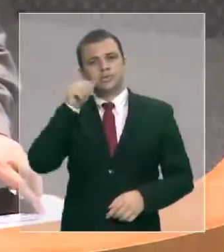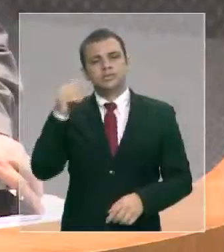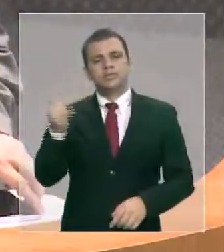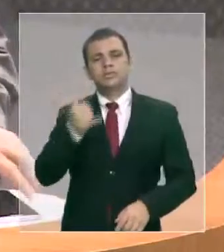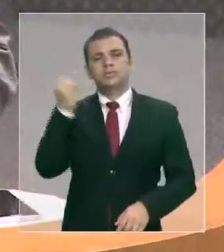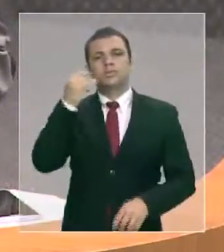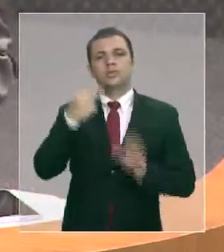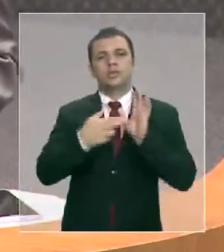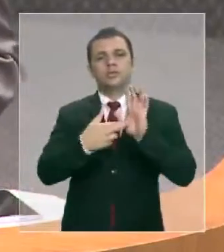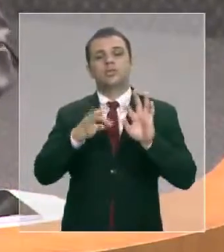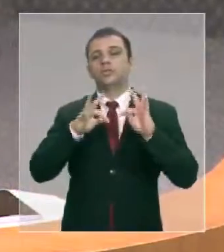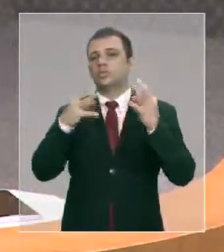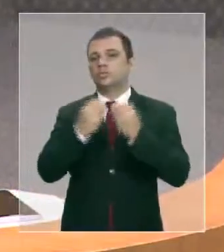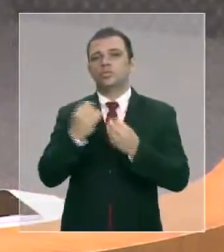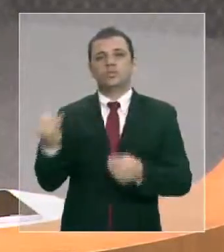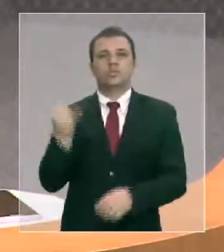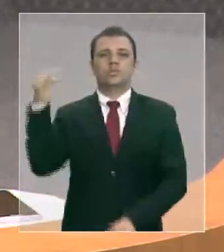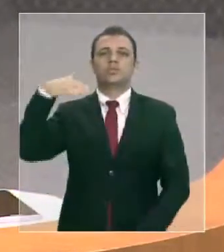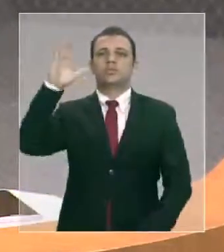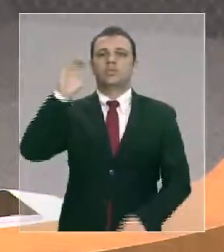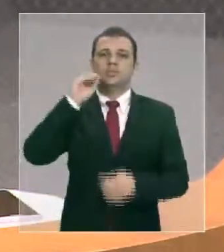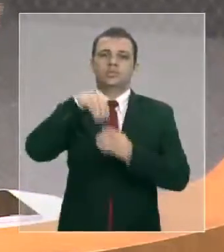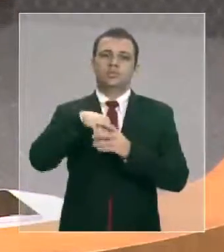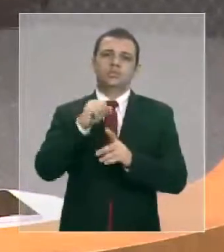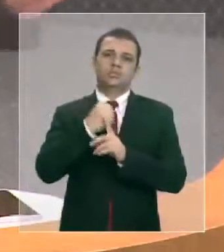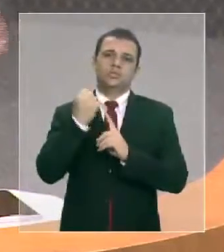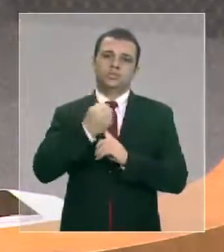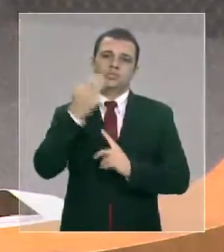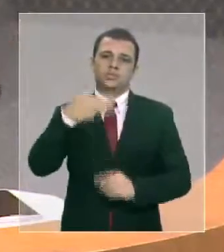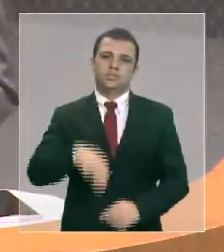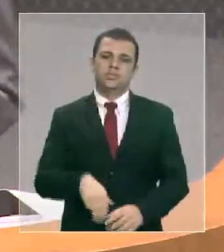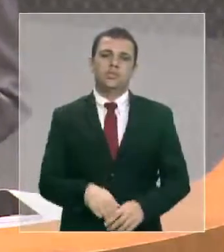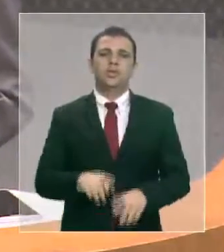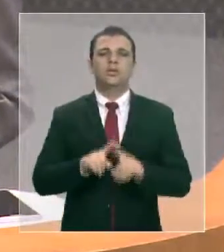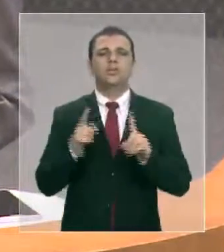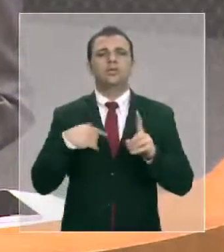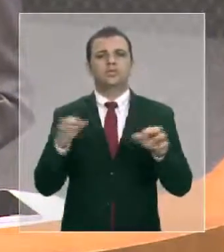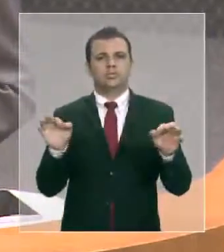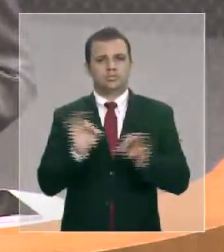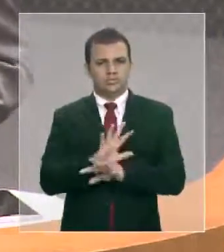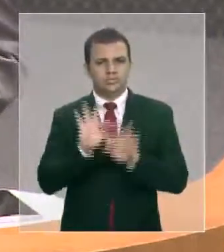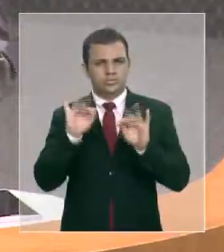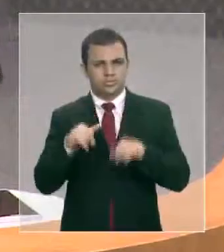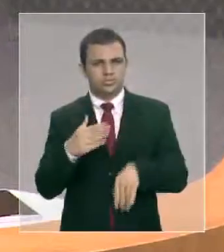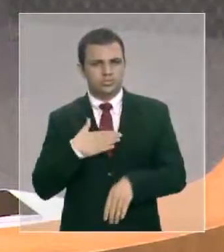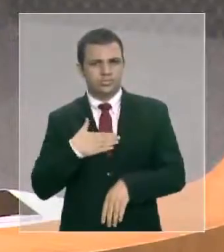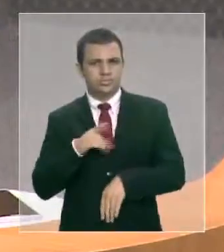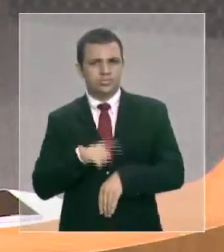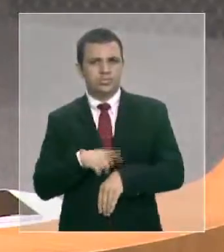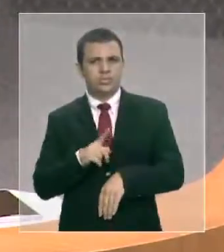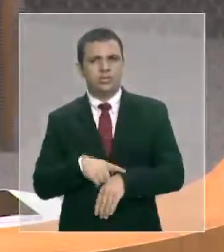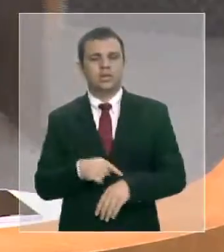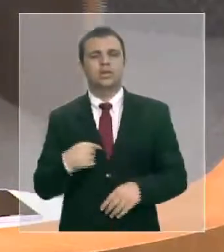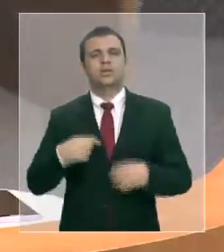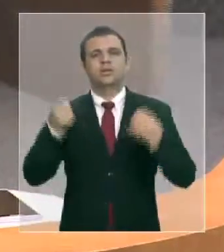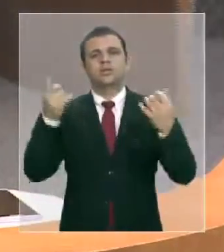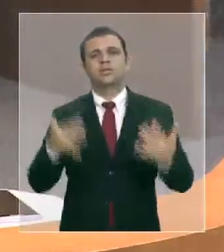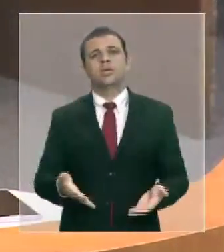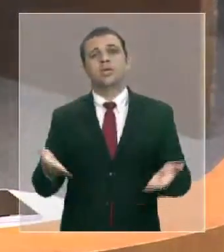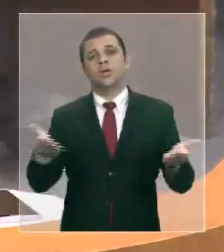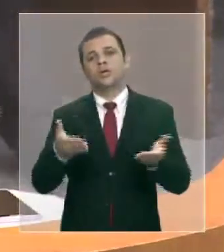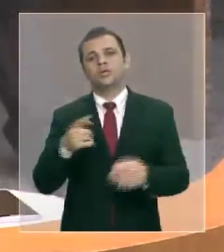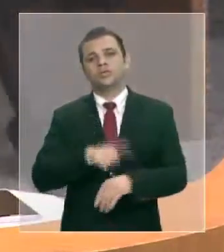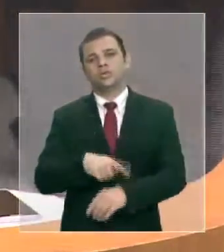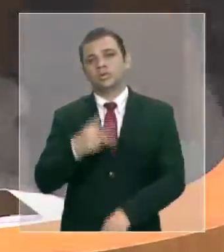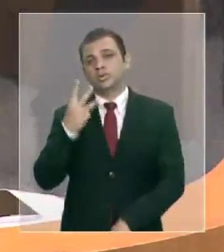sociedade maranhense. Mas, senhor presidente, só para concluir o tempo que me resta, falar que hoje, às 15